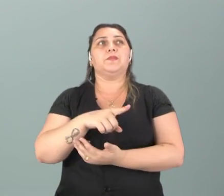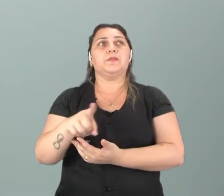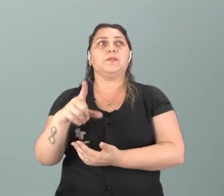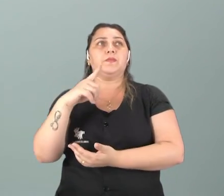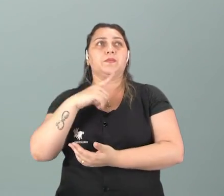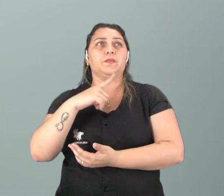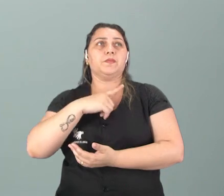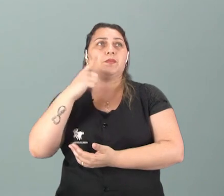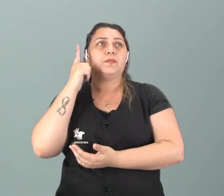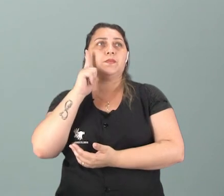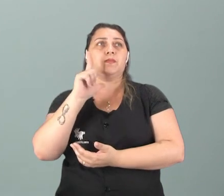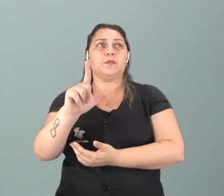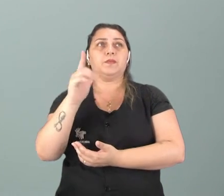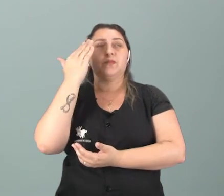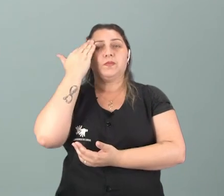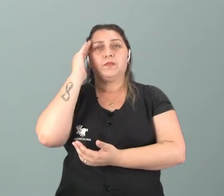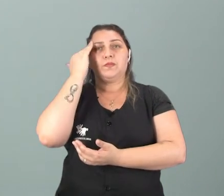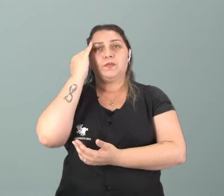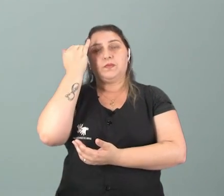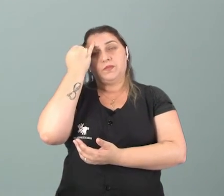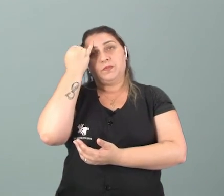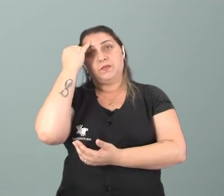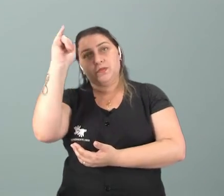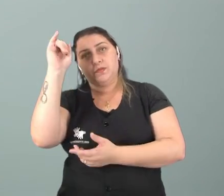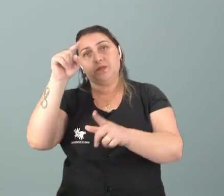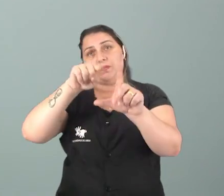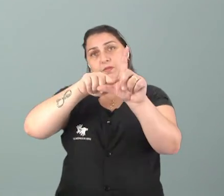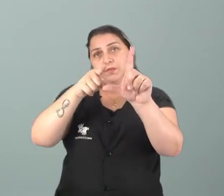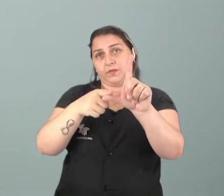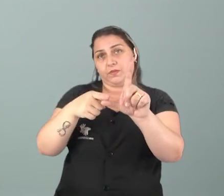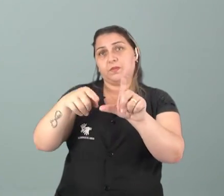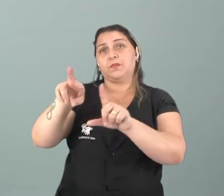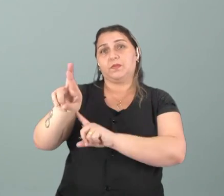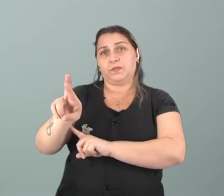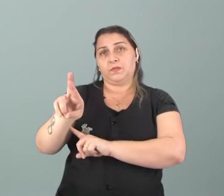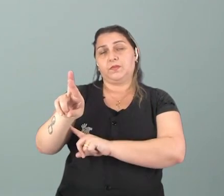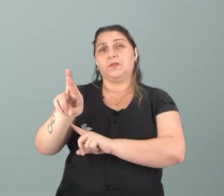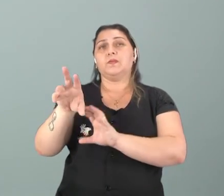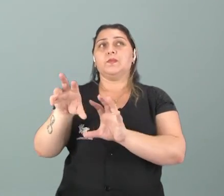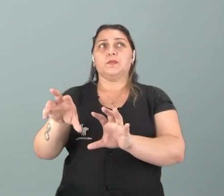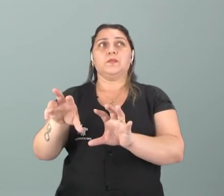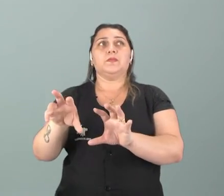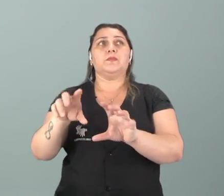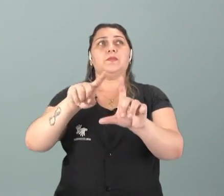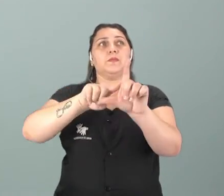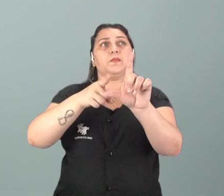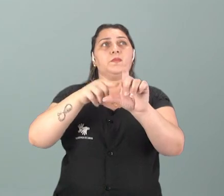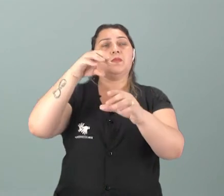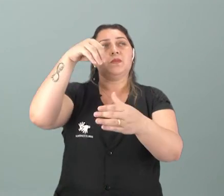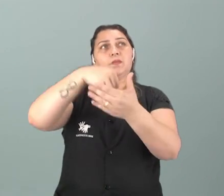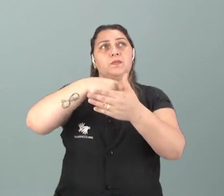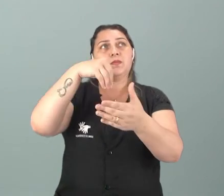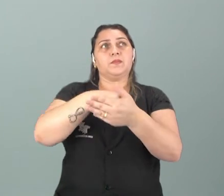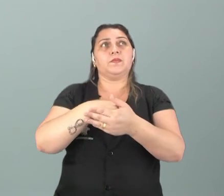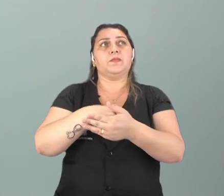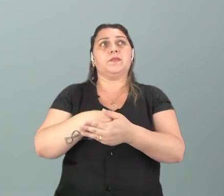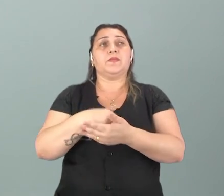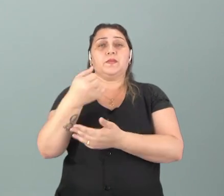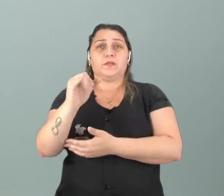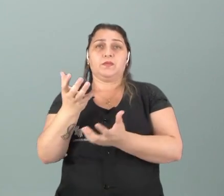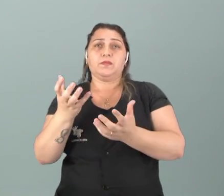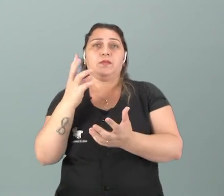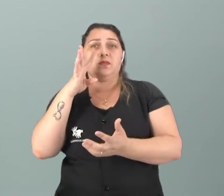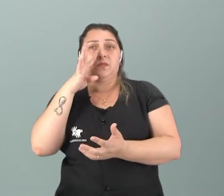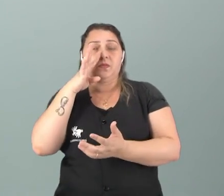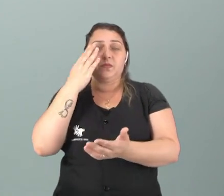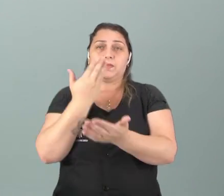tenha conseguido compreender a ideia de polígono regular, né, assim como a ideia dos seus ângulos internos e externos. E se você quer assistir